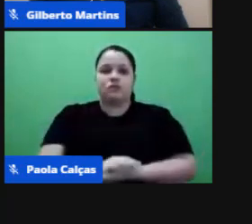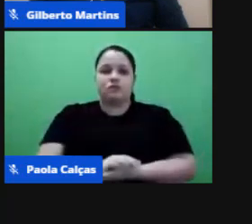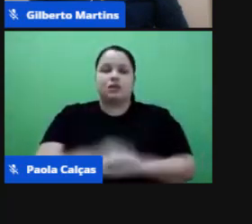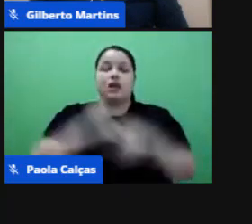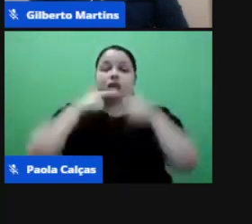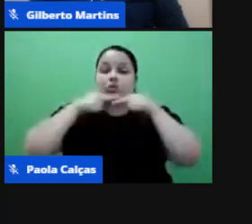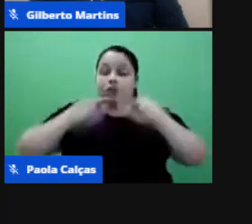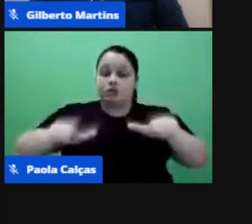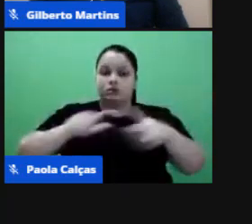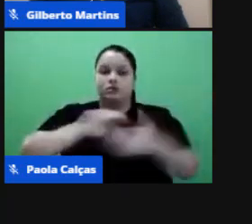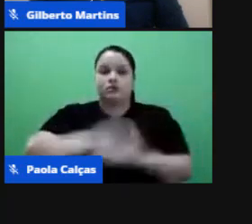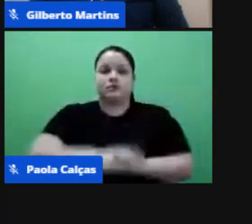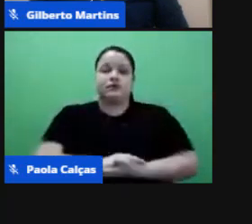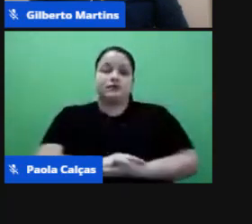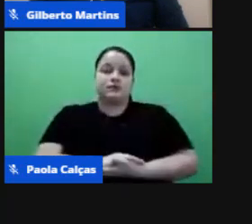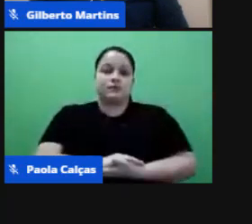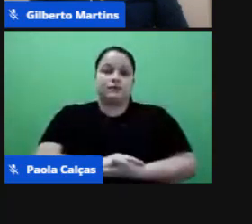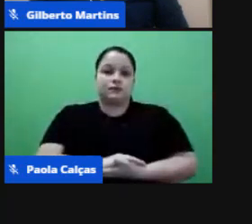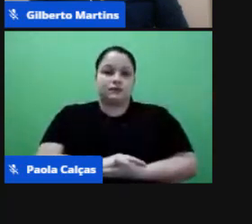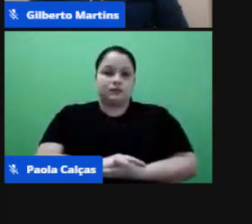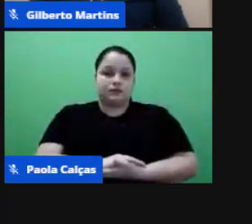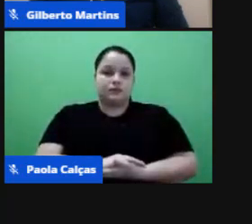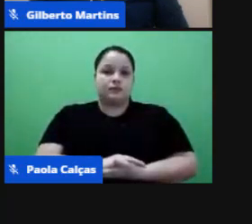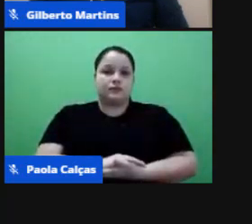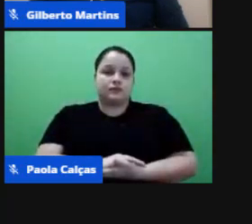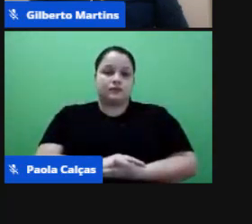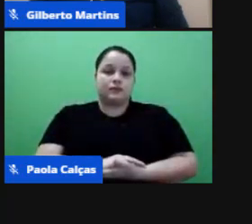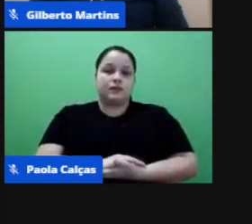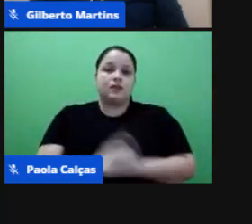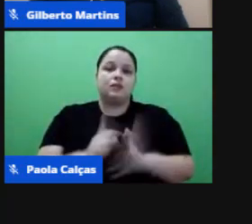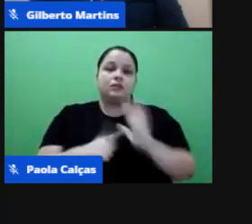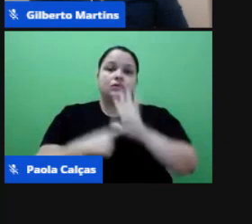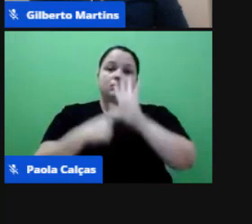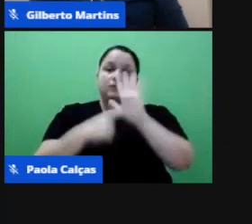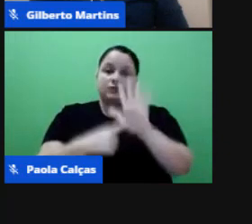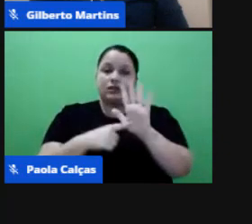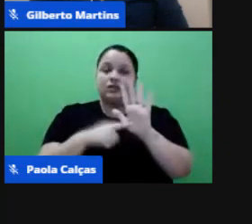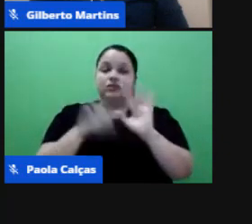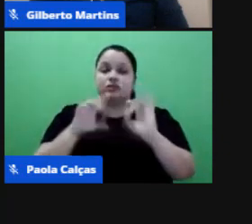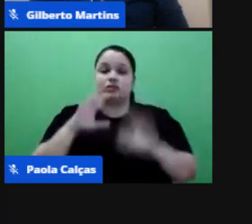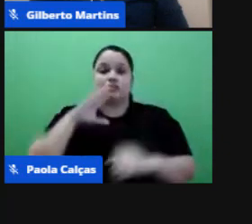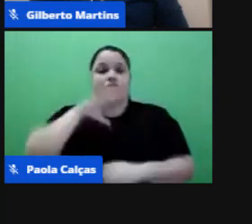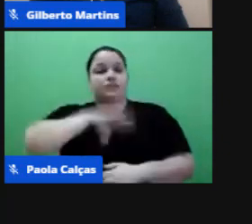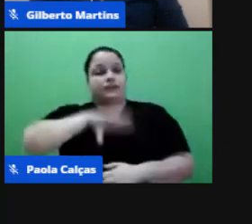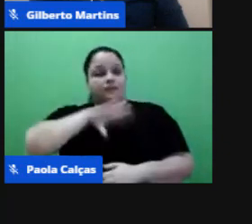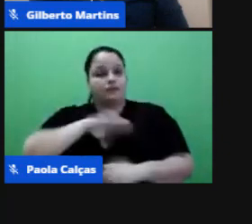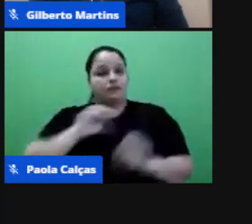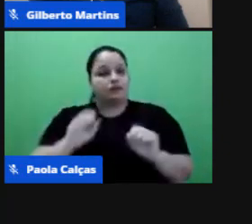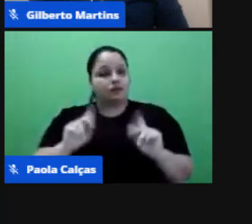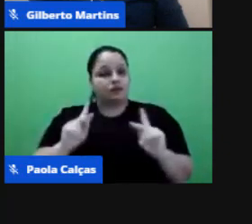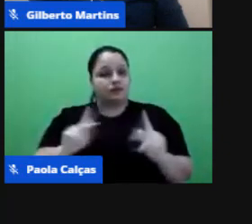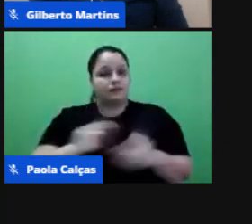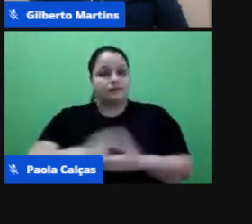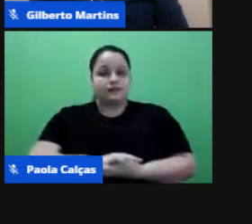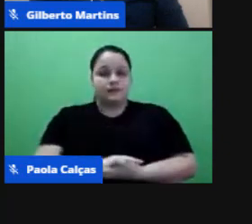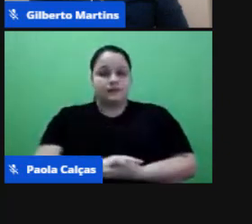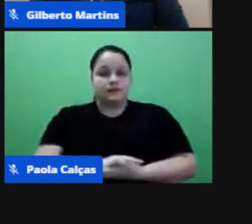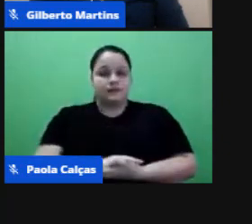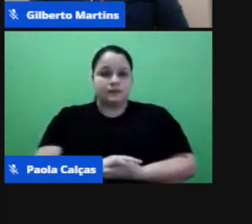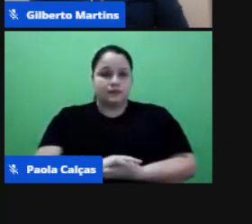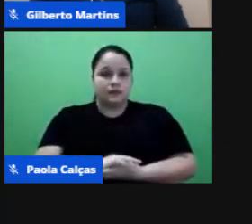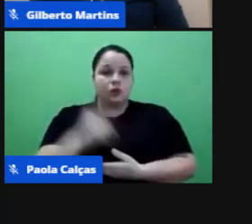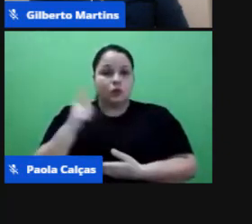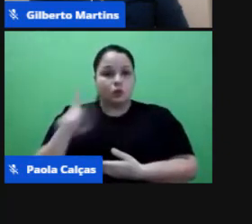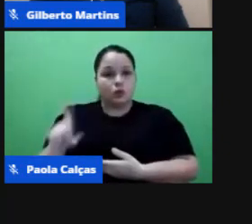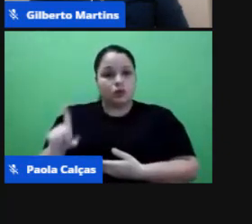vai aparecer apenas no componente de língua portuguesa, ok? O próximo, que é o objeto